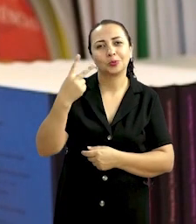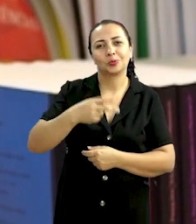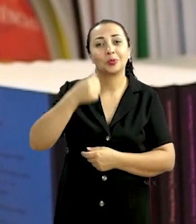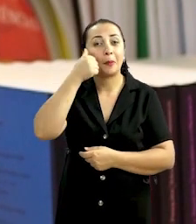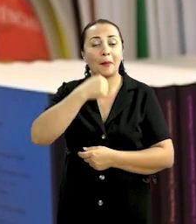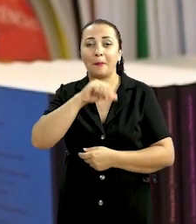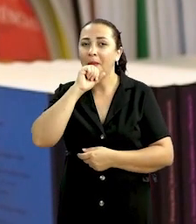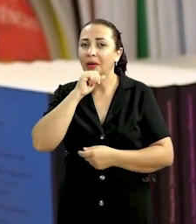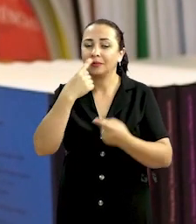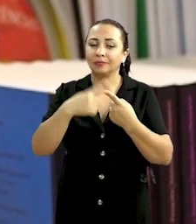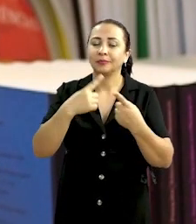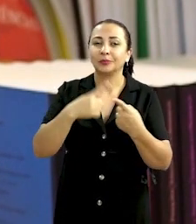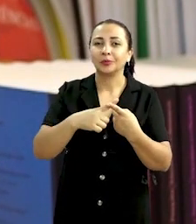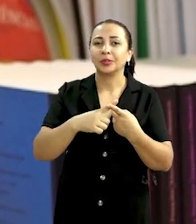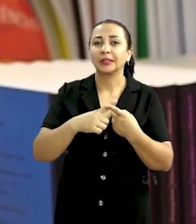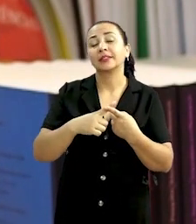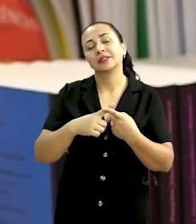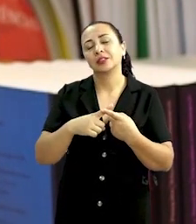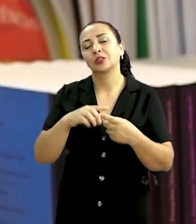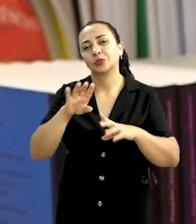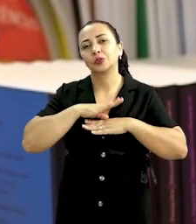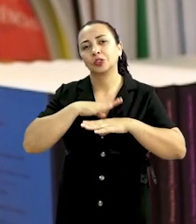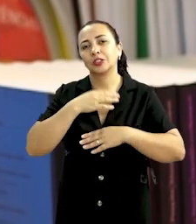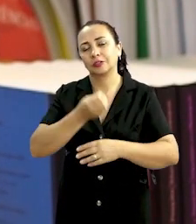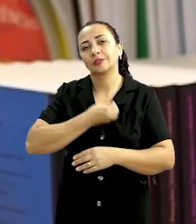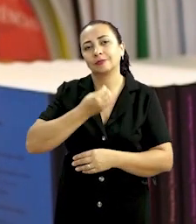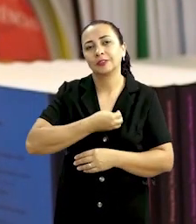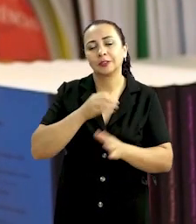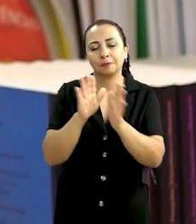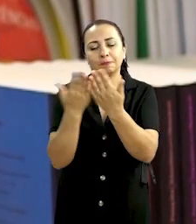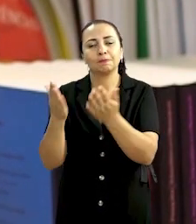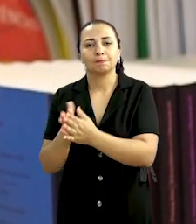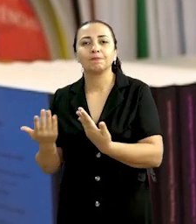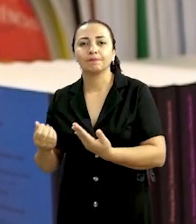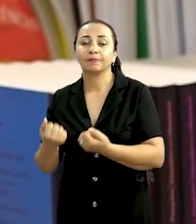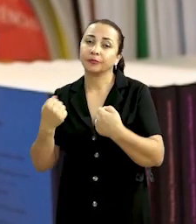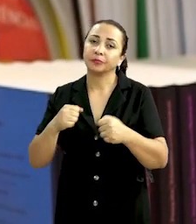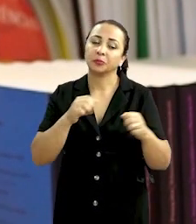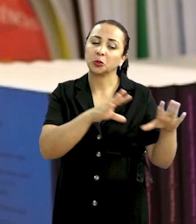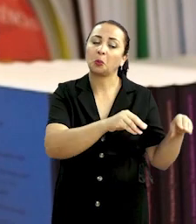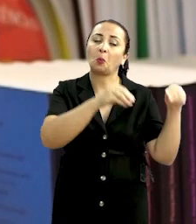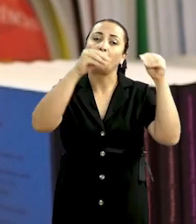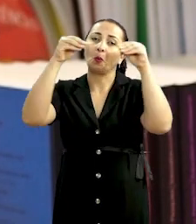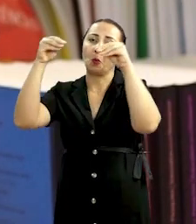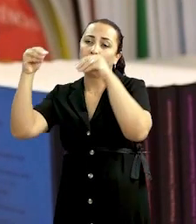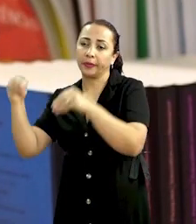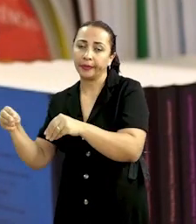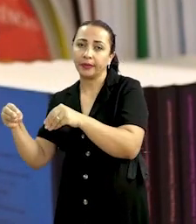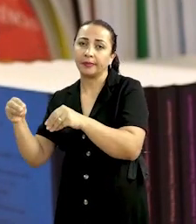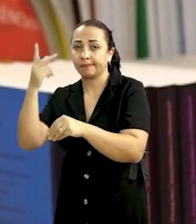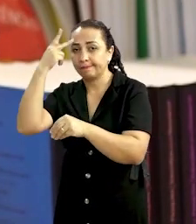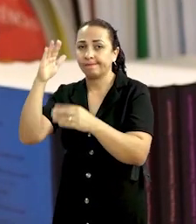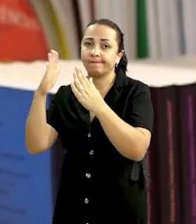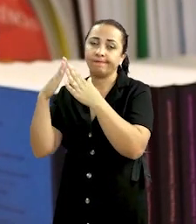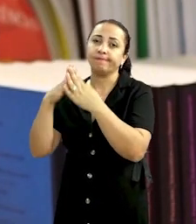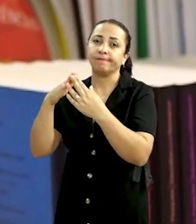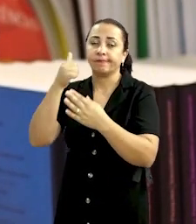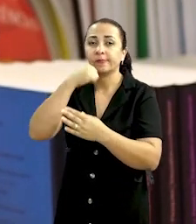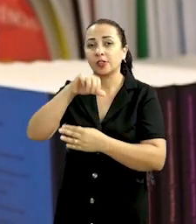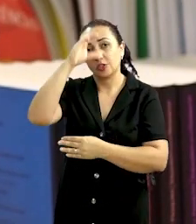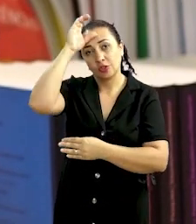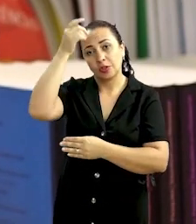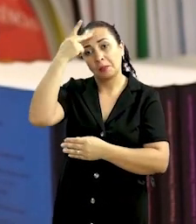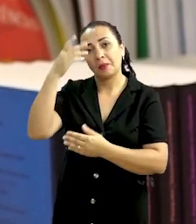mães, mas isso é por causa das suas condições mesmo de subsistência. Ela teve que estar com essa tia